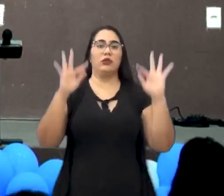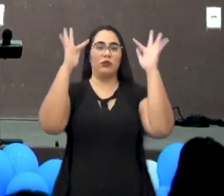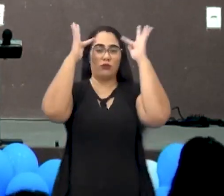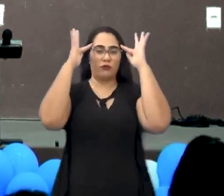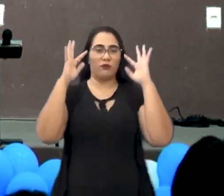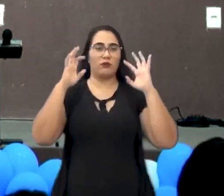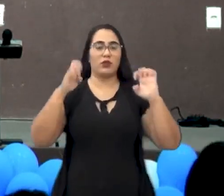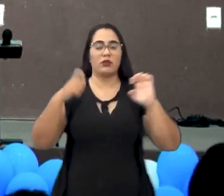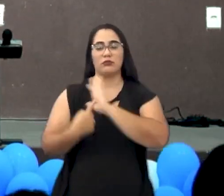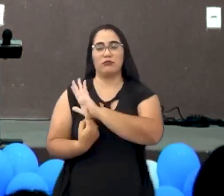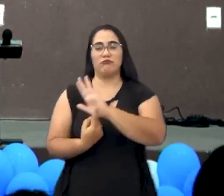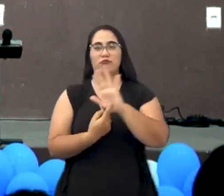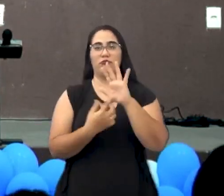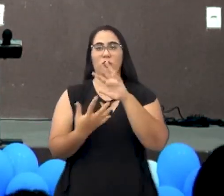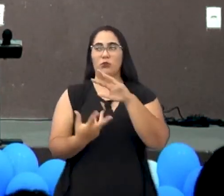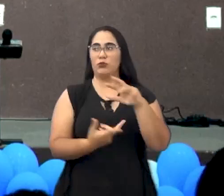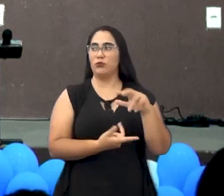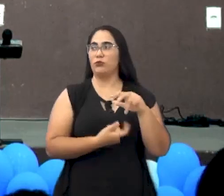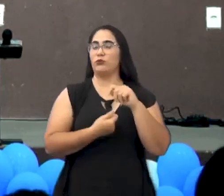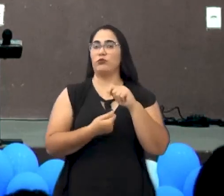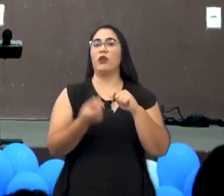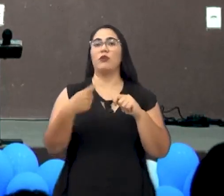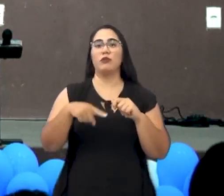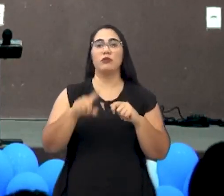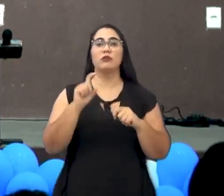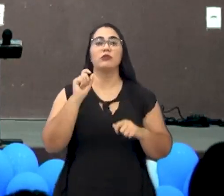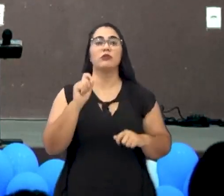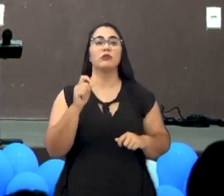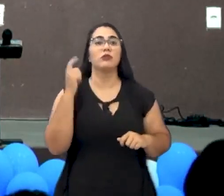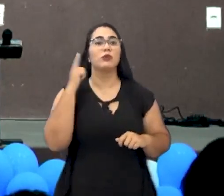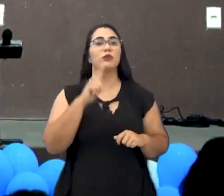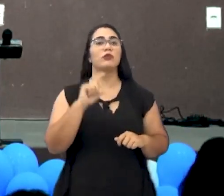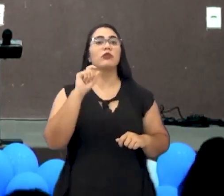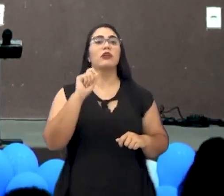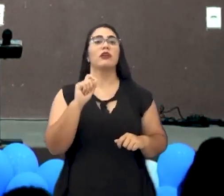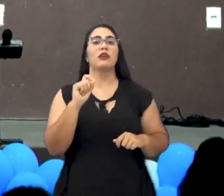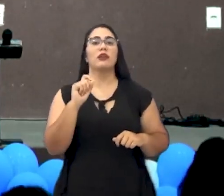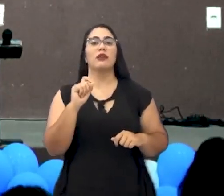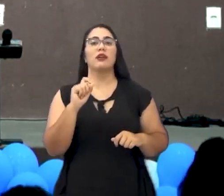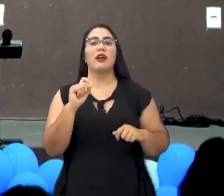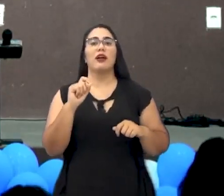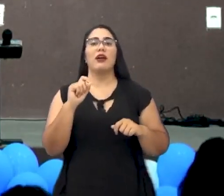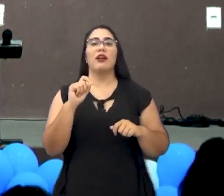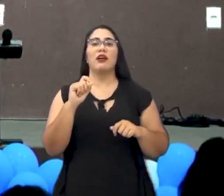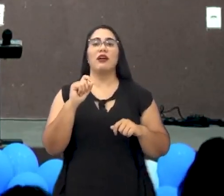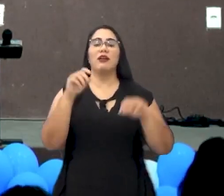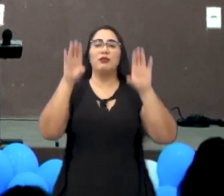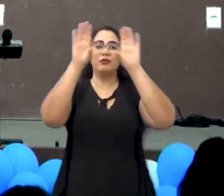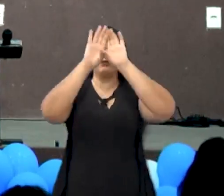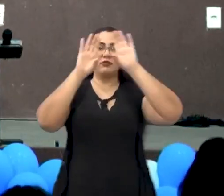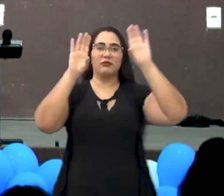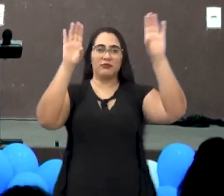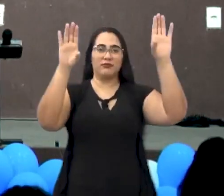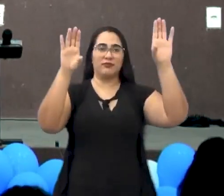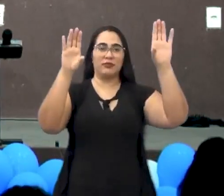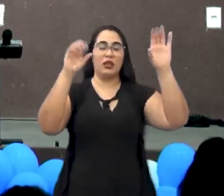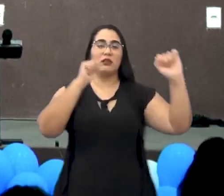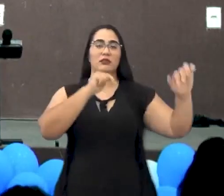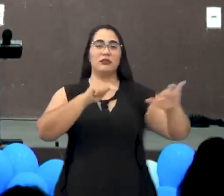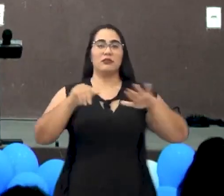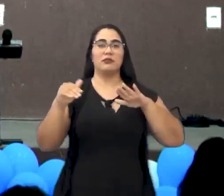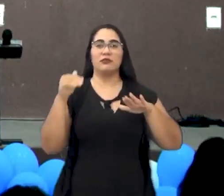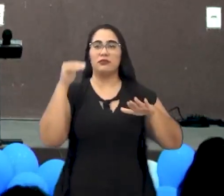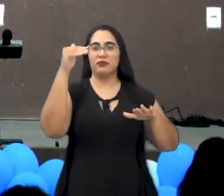mundo. E você vai ser preparado para herdar a terra. Semana que vem, a gente vai ver